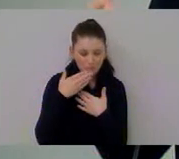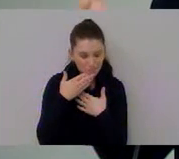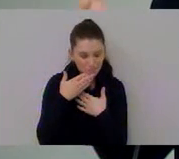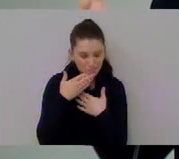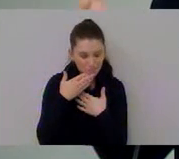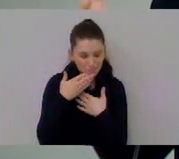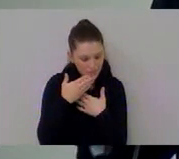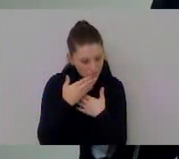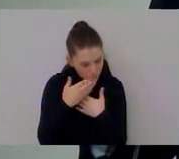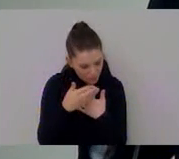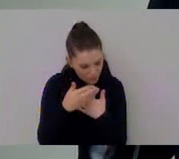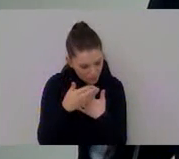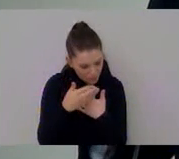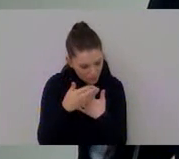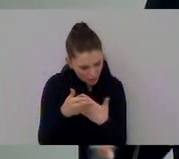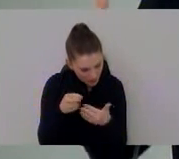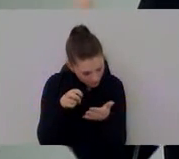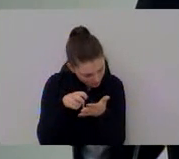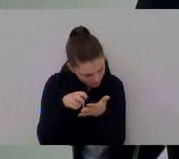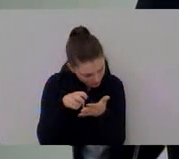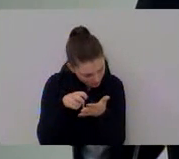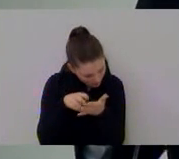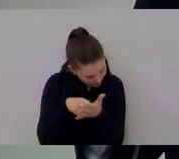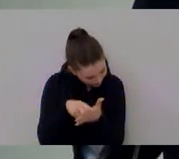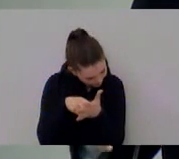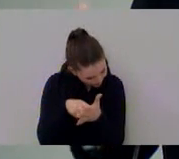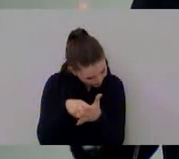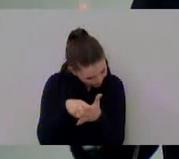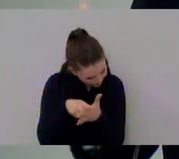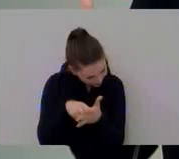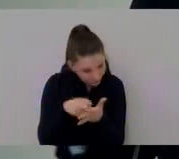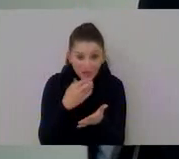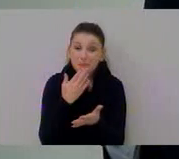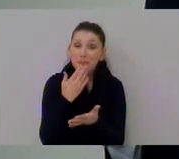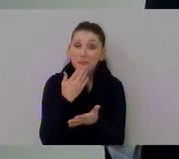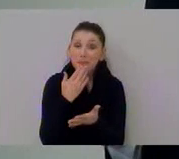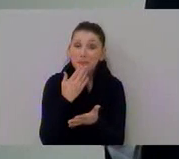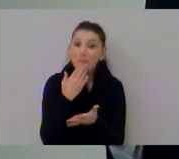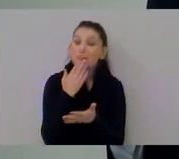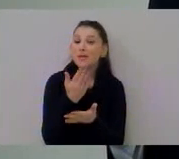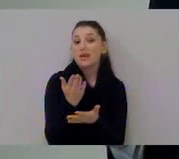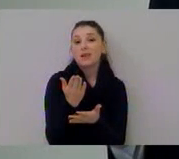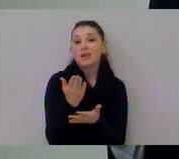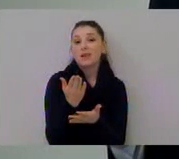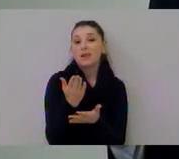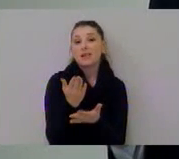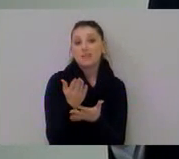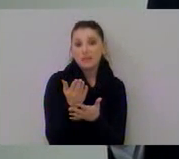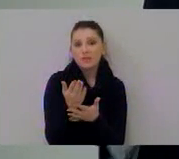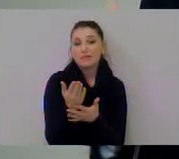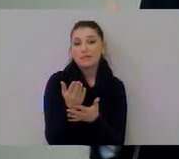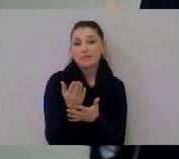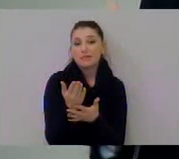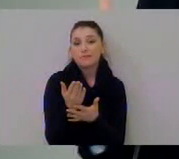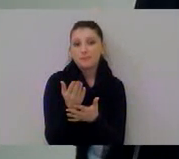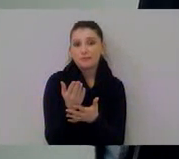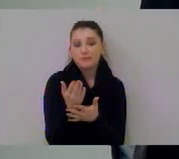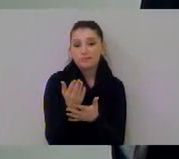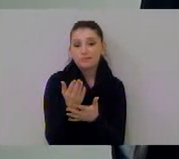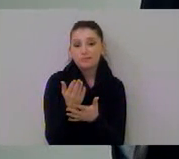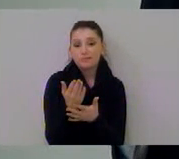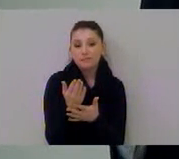se ajoelha e pede. Esse é o papel do vereador, além